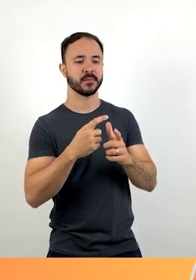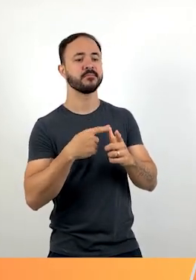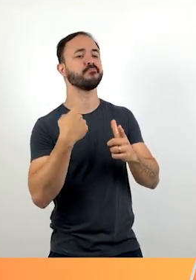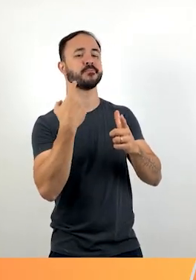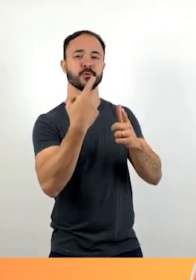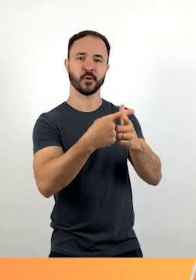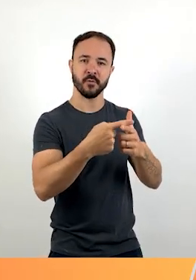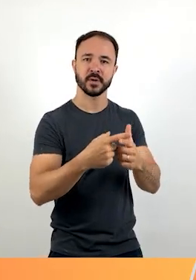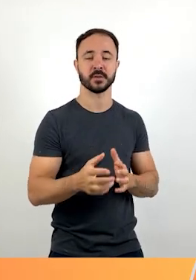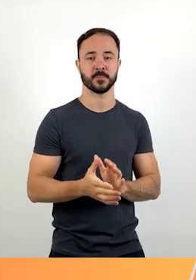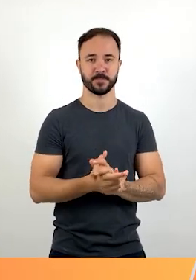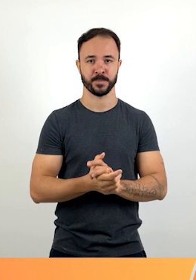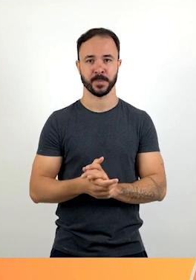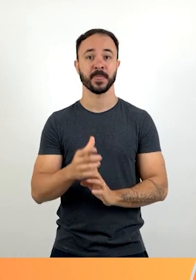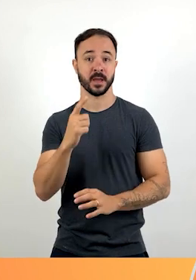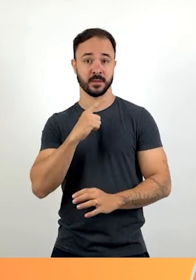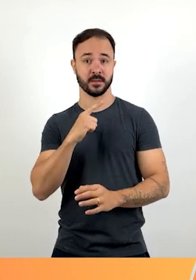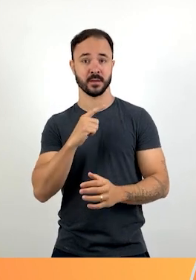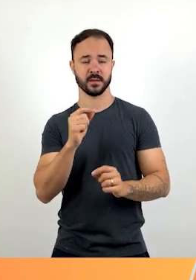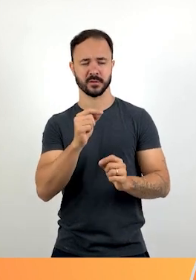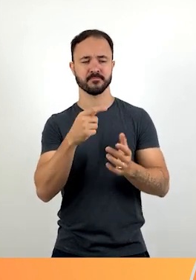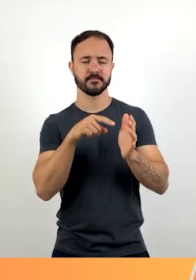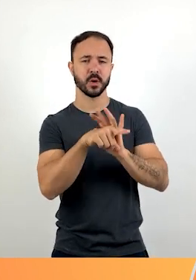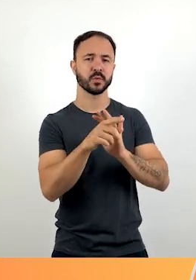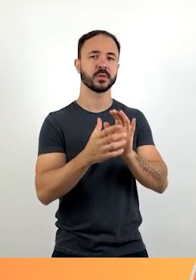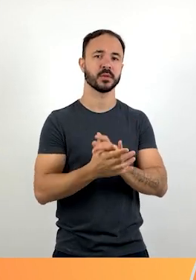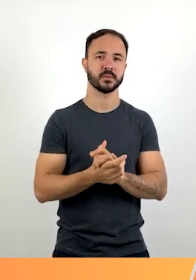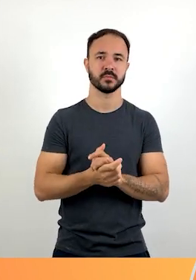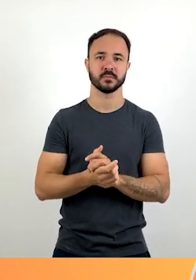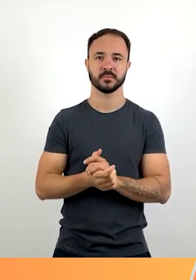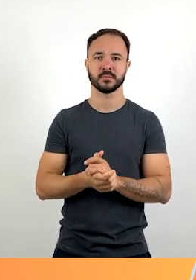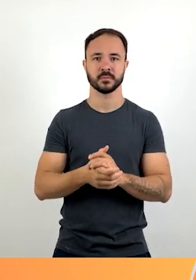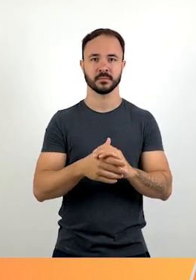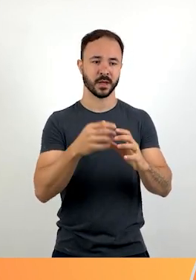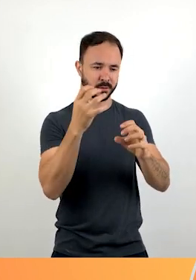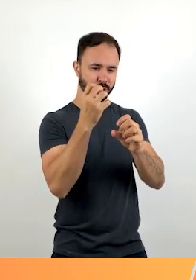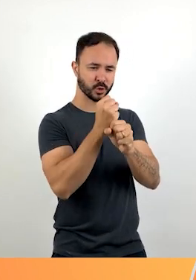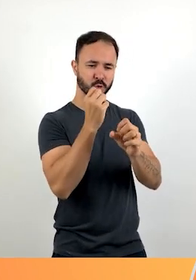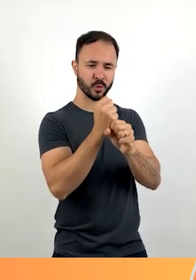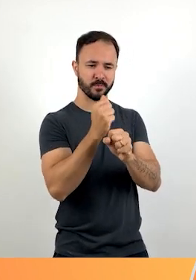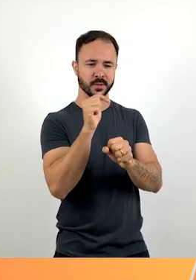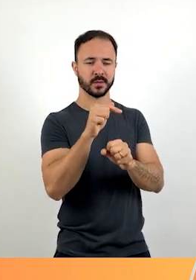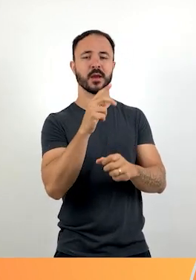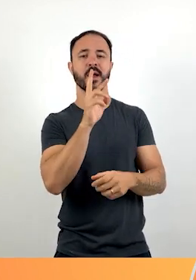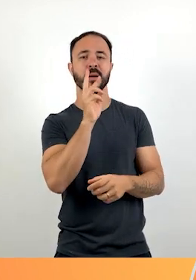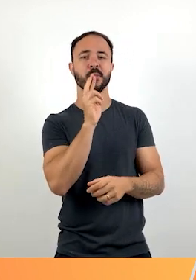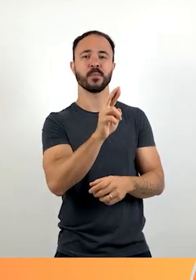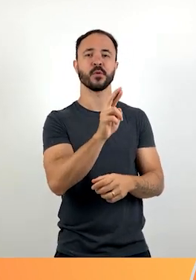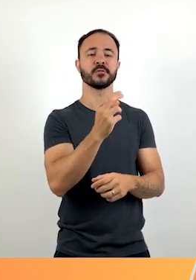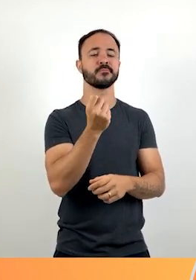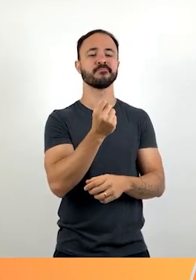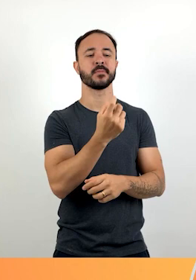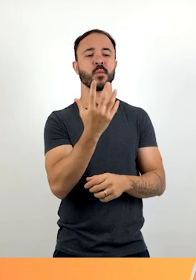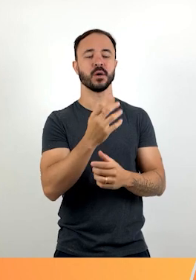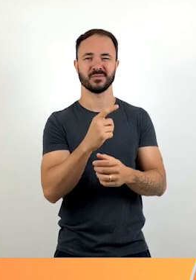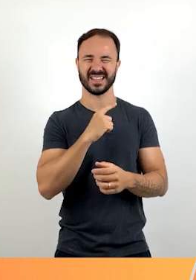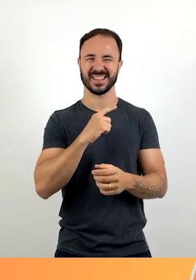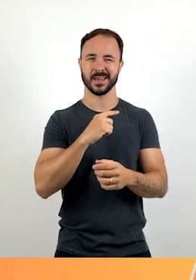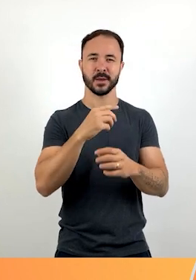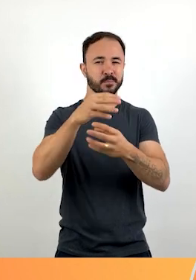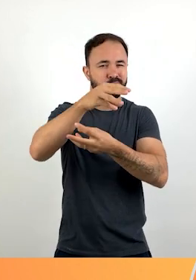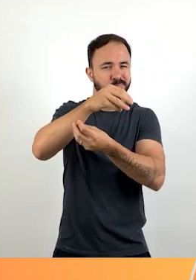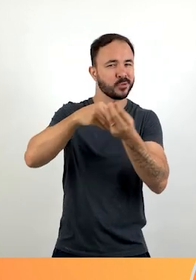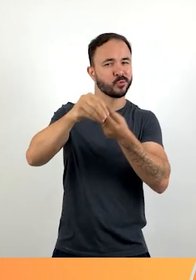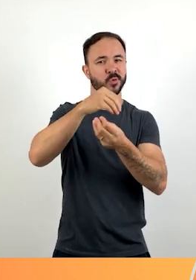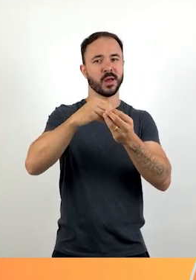no item 2, ele tem assim, determine o resultado da seguinte expressão. Então, aqui ele misturou, não é, já subtração, soma e